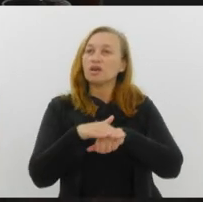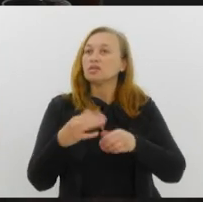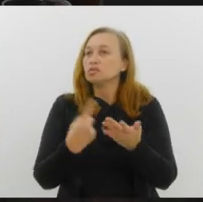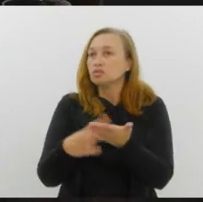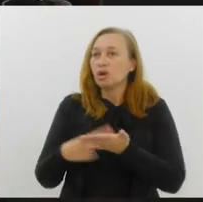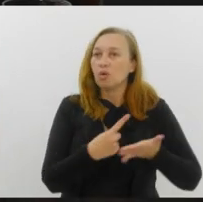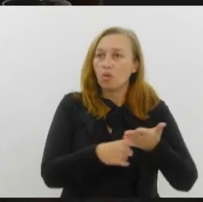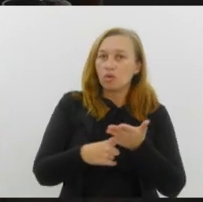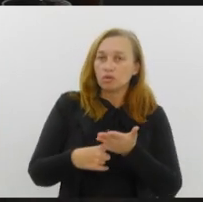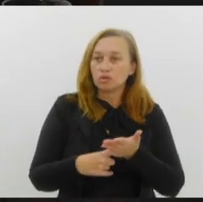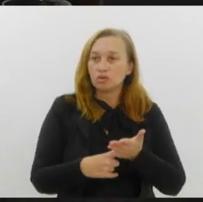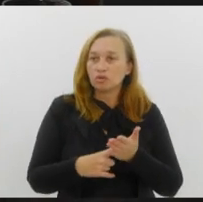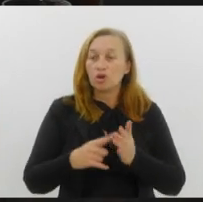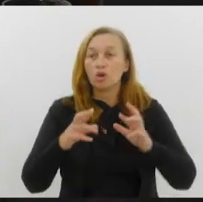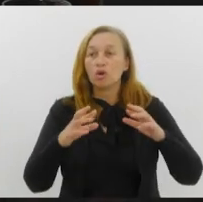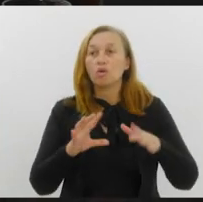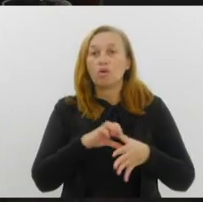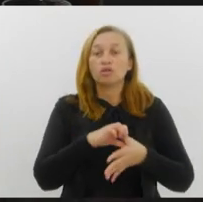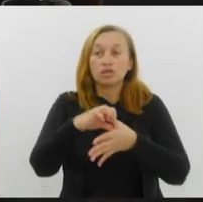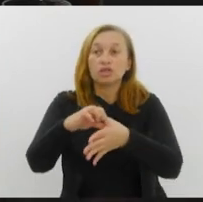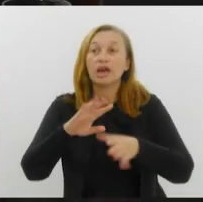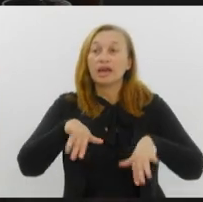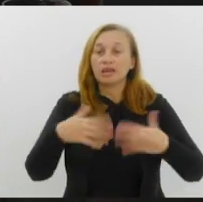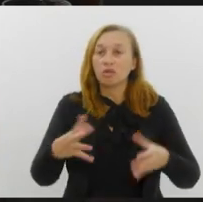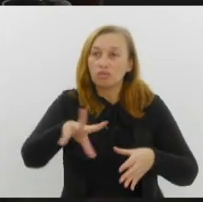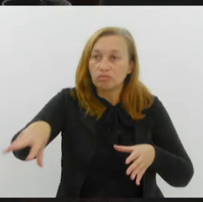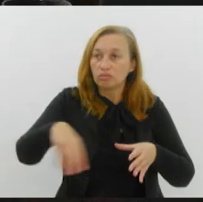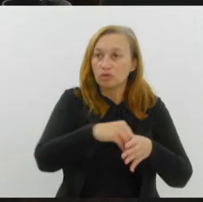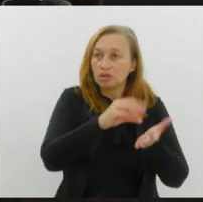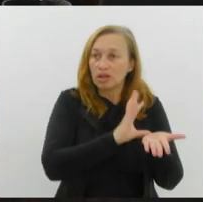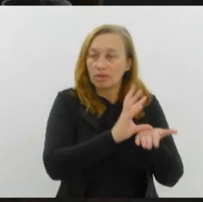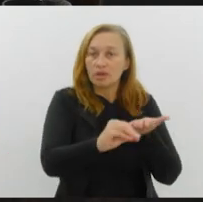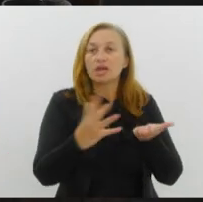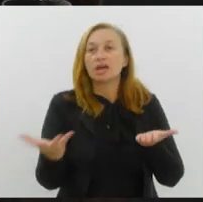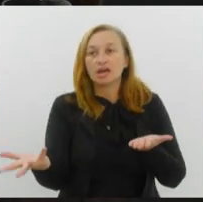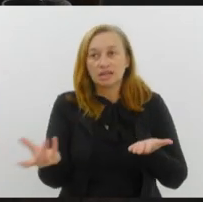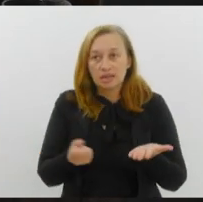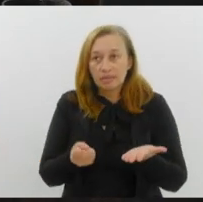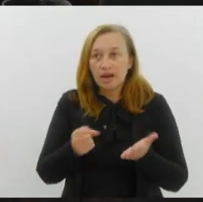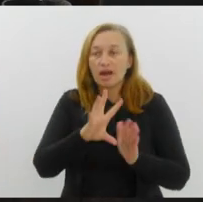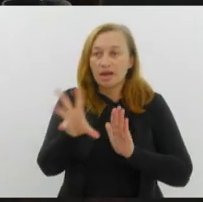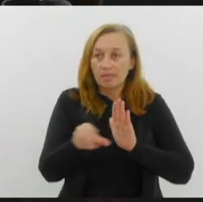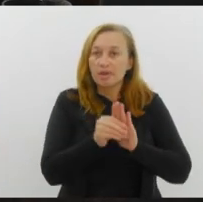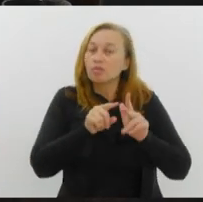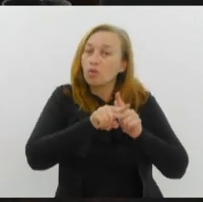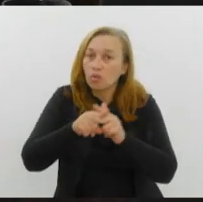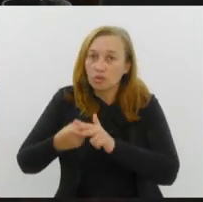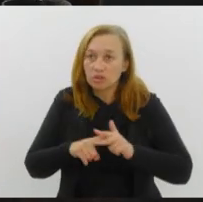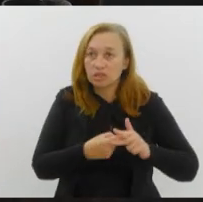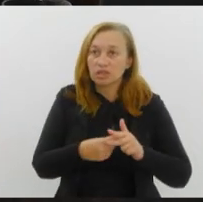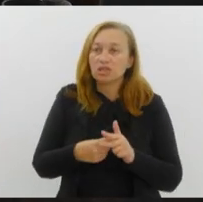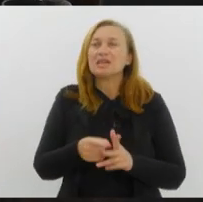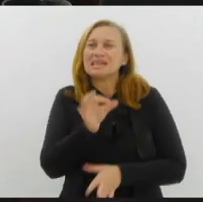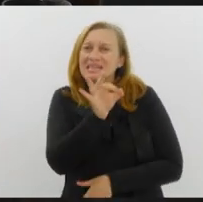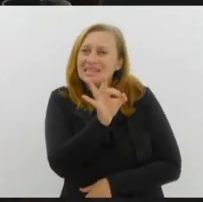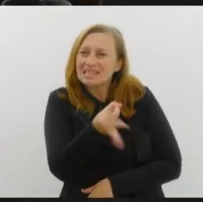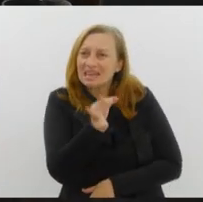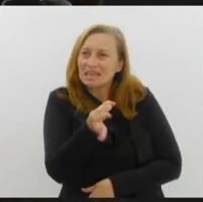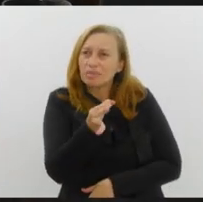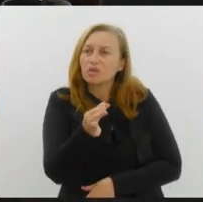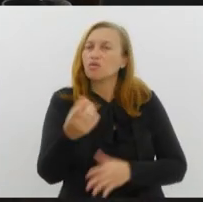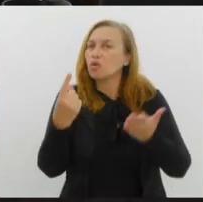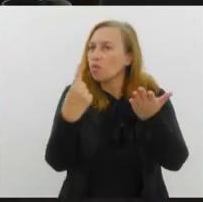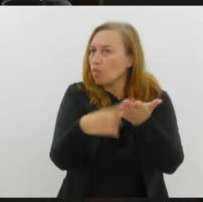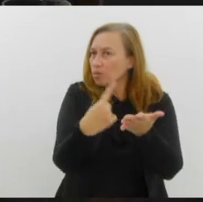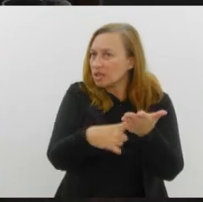Colégio de Líderes. Então, ele foi posto na pauta e receberá emendas para correção e vai ficar exatamente como foi acordado